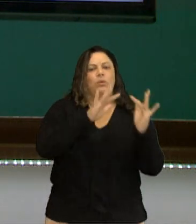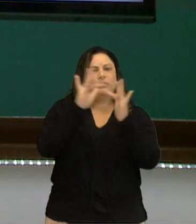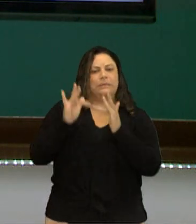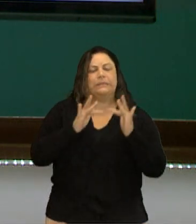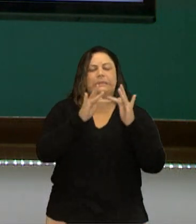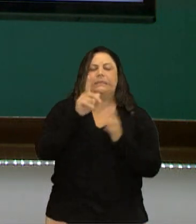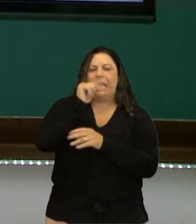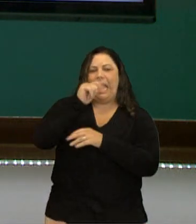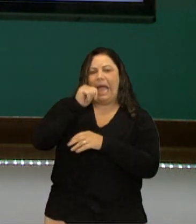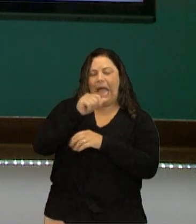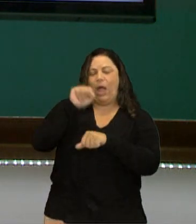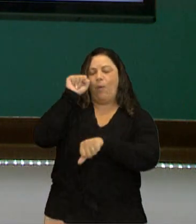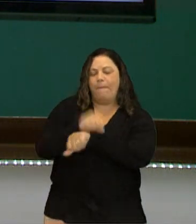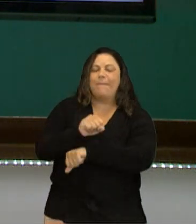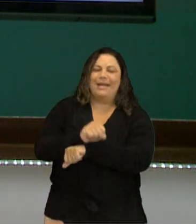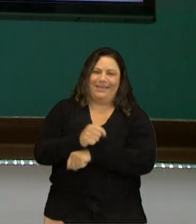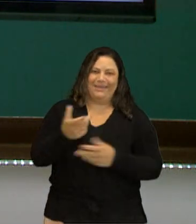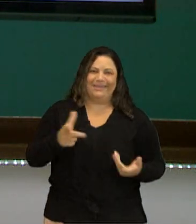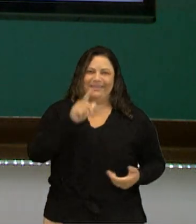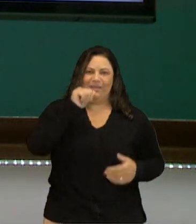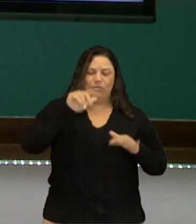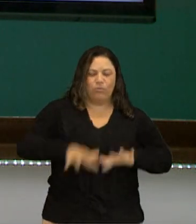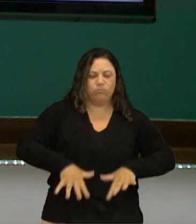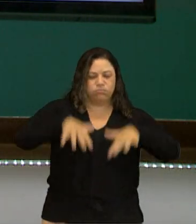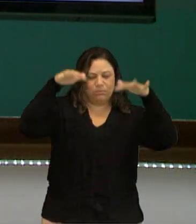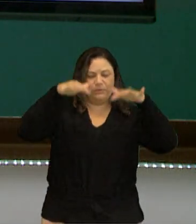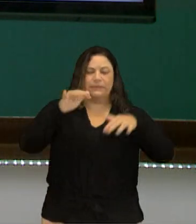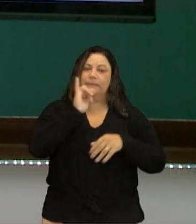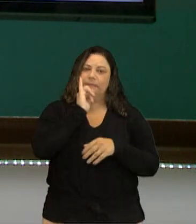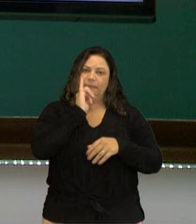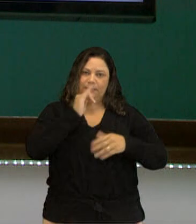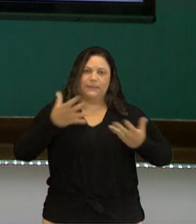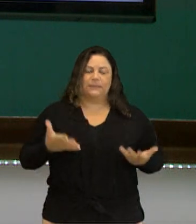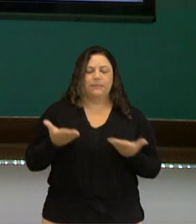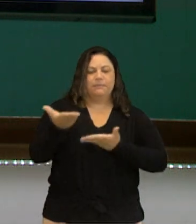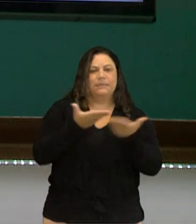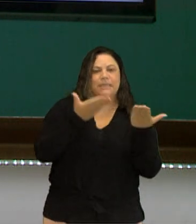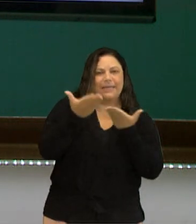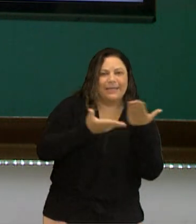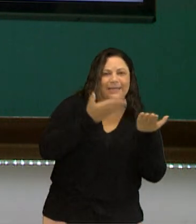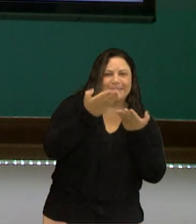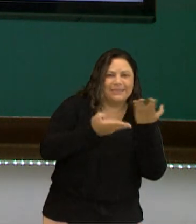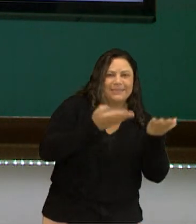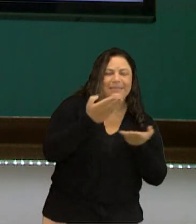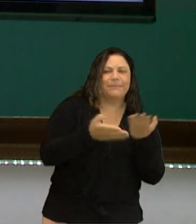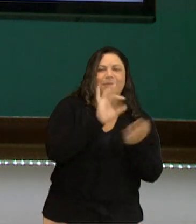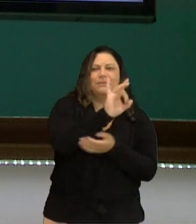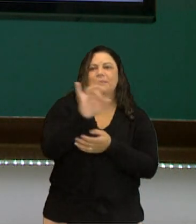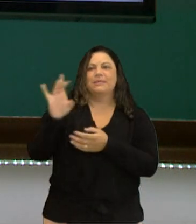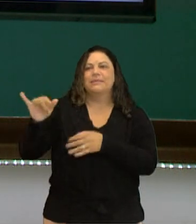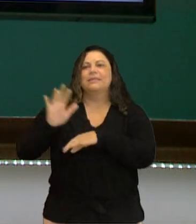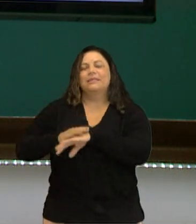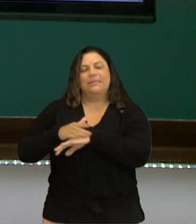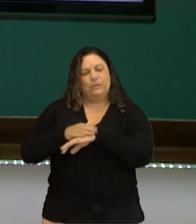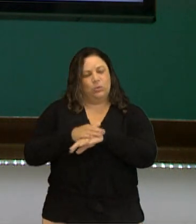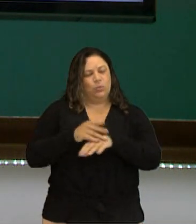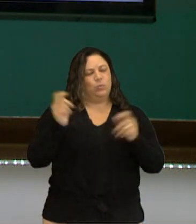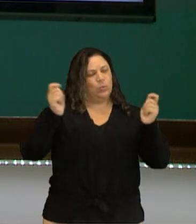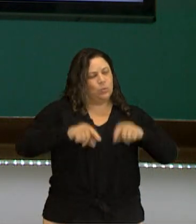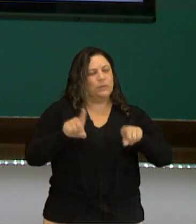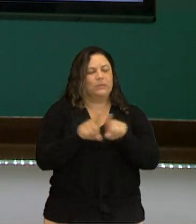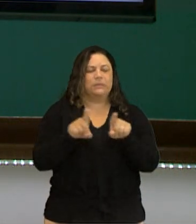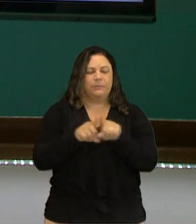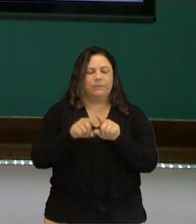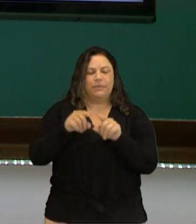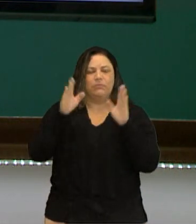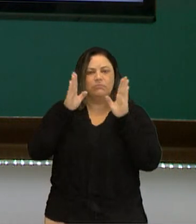parada de enchente, são exemplos. E tratamentos. Para cada doença, um tratamento também